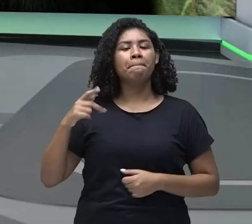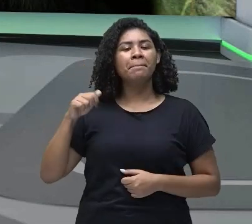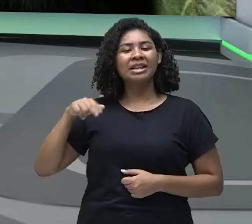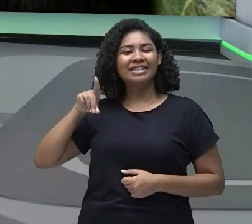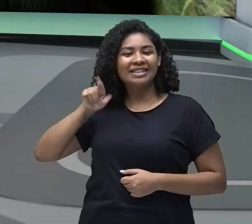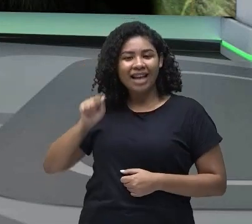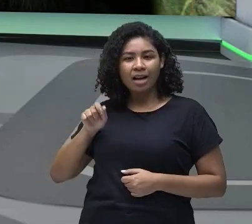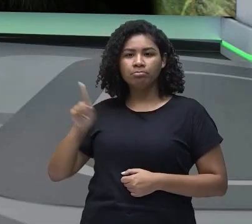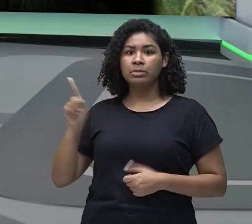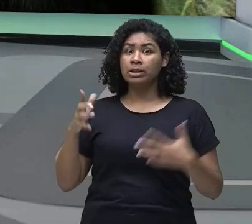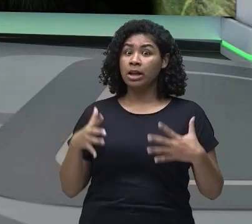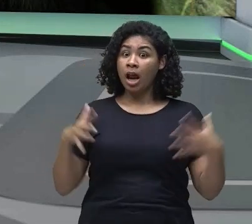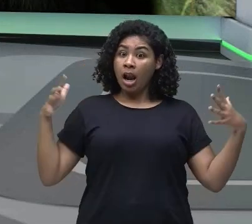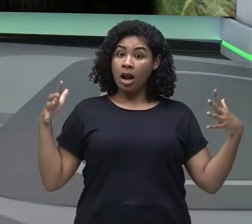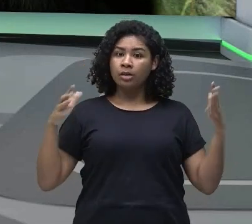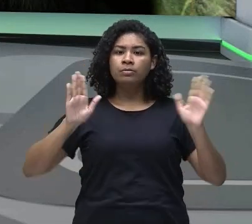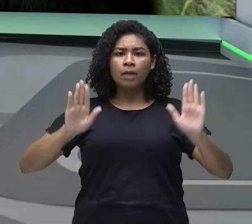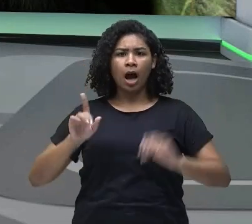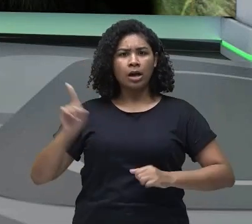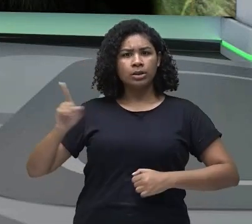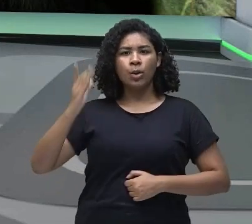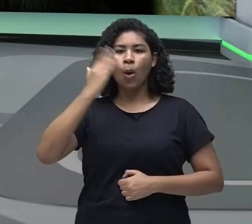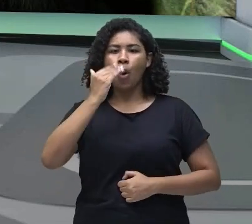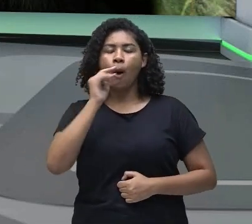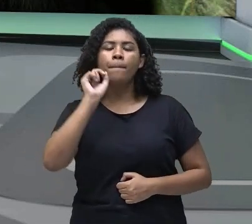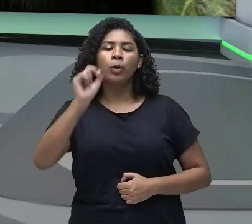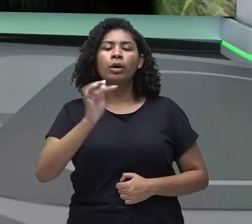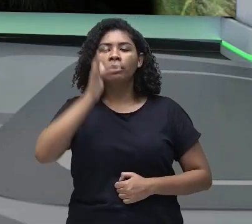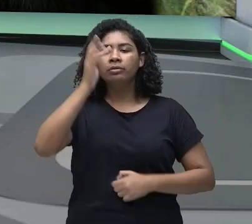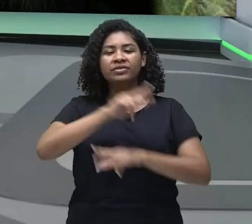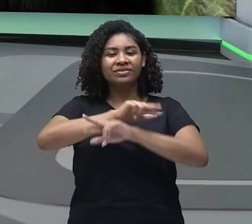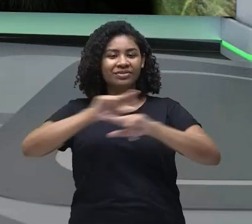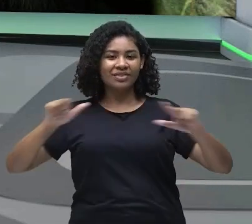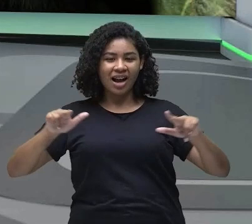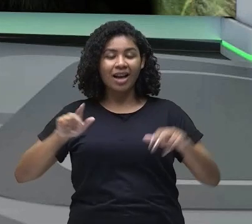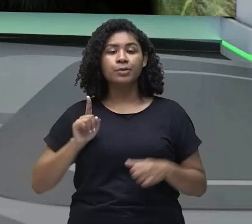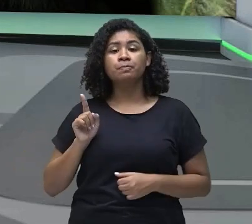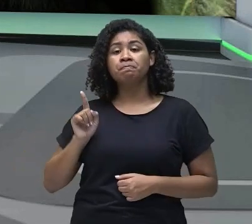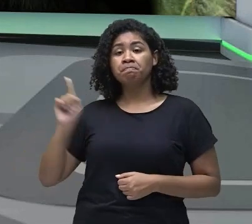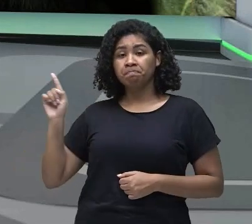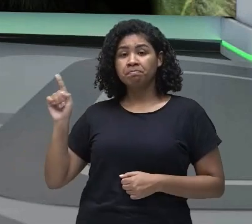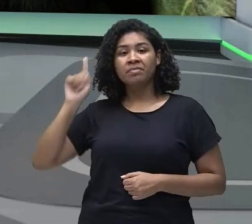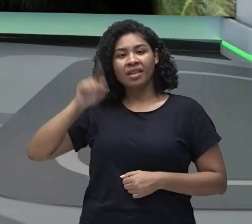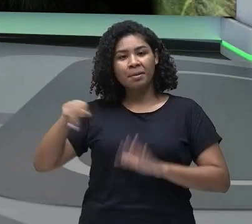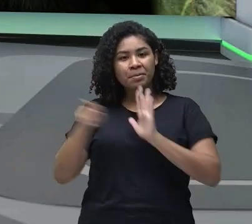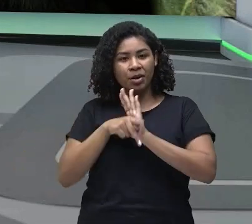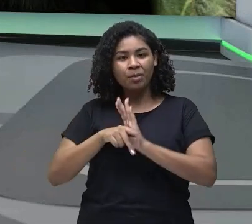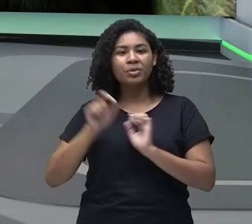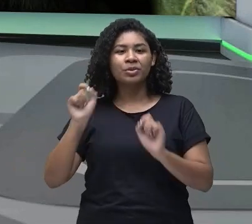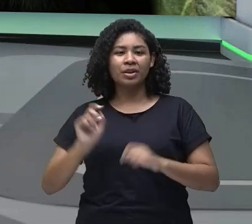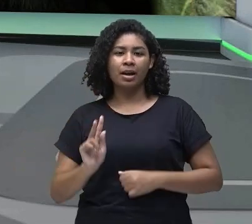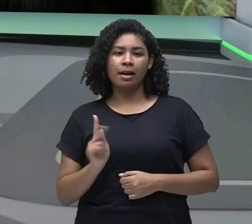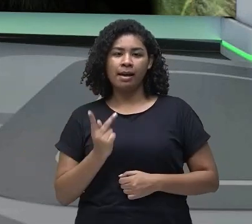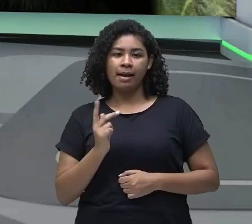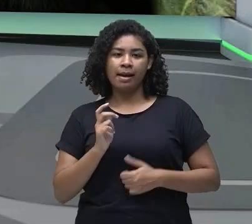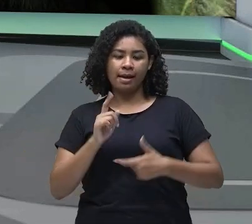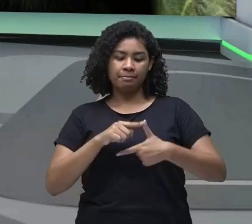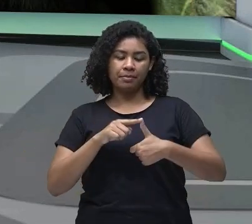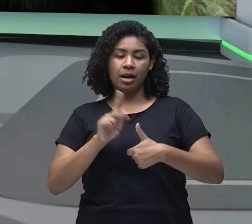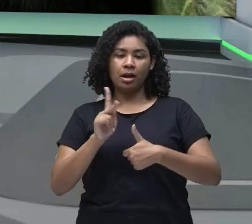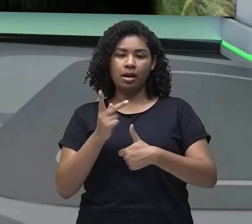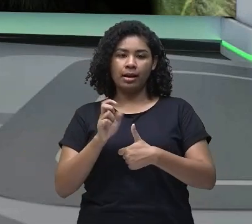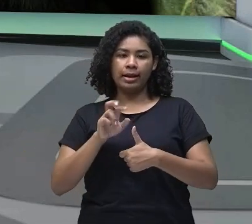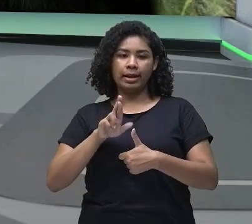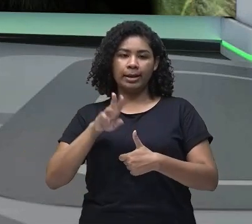se alimenta só de plantas, ele é um animal herbívoro. Os animais que se alimentam apenas de